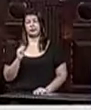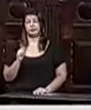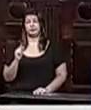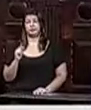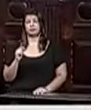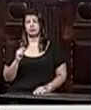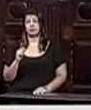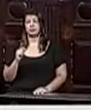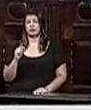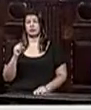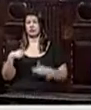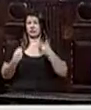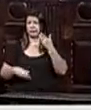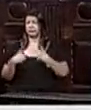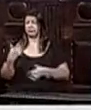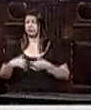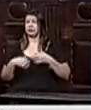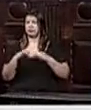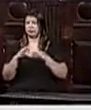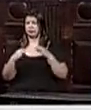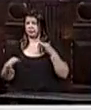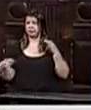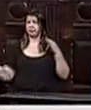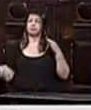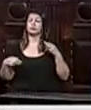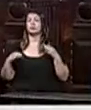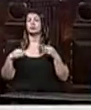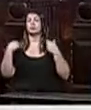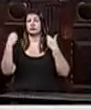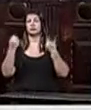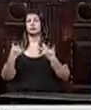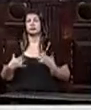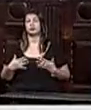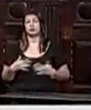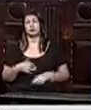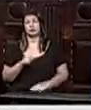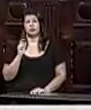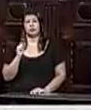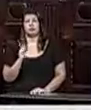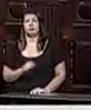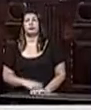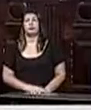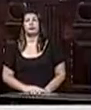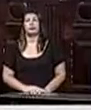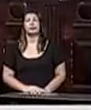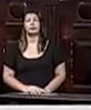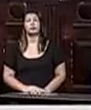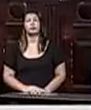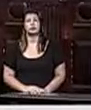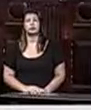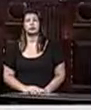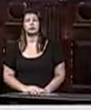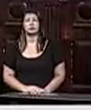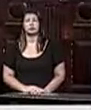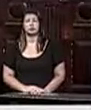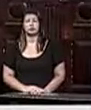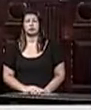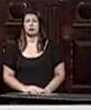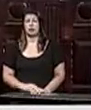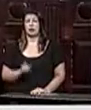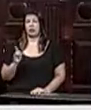muito ampla, mas dizendo que a própria Caixa Econômica